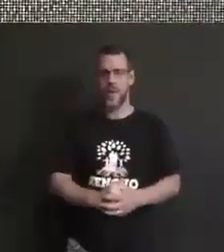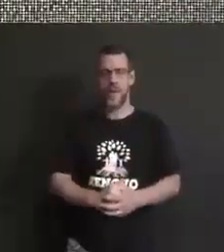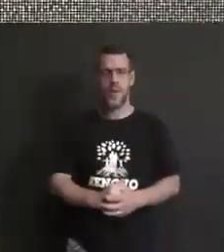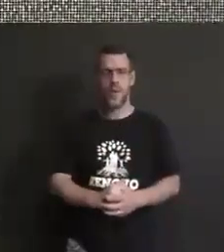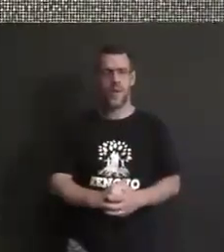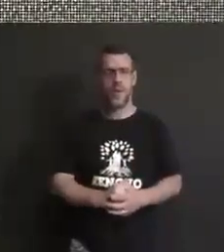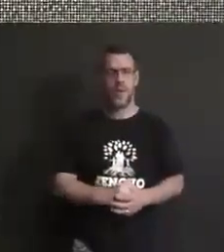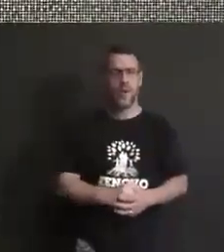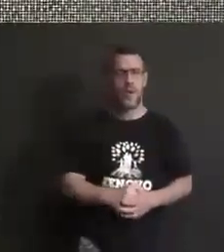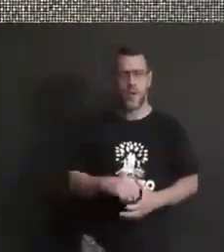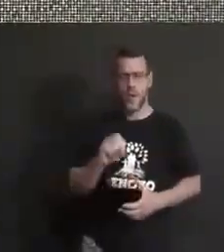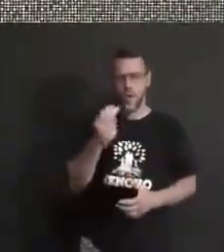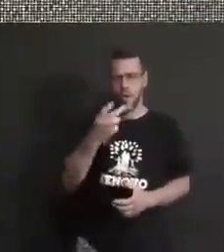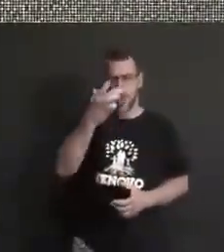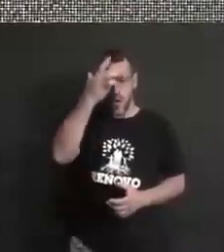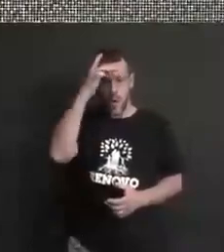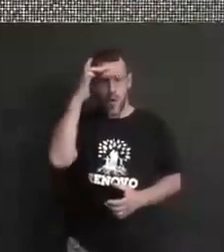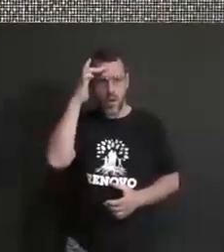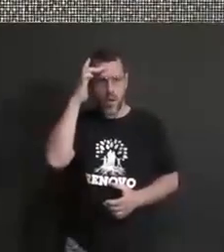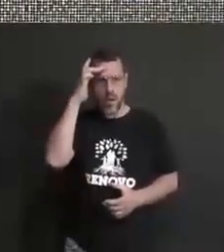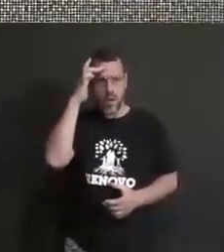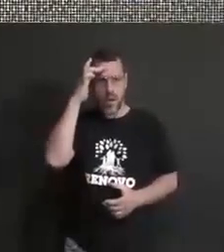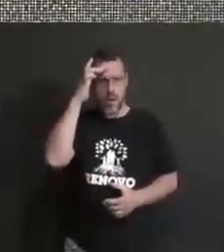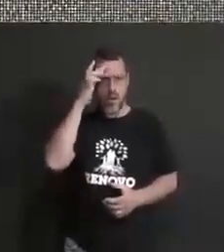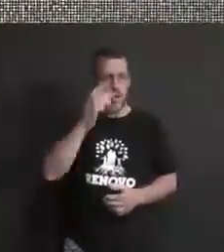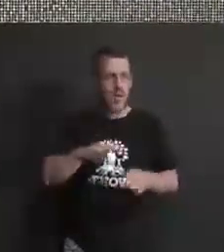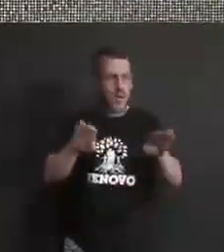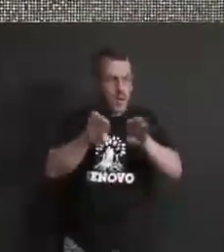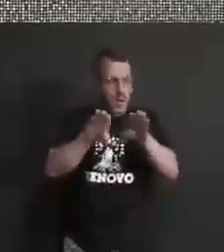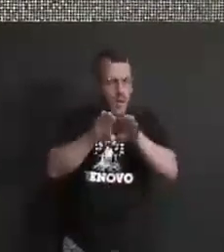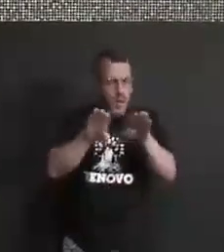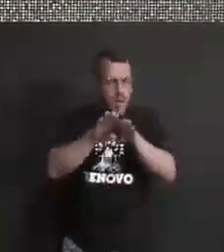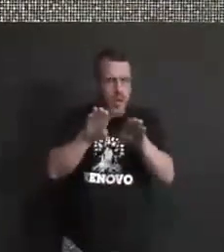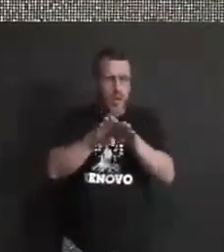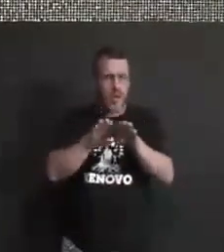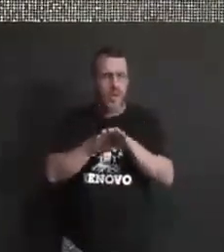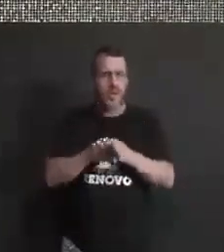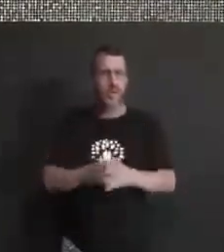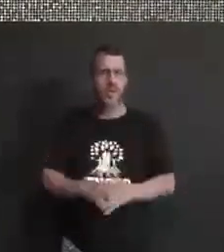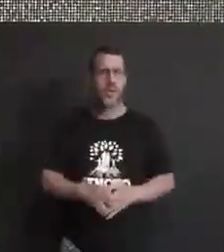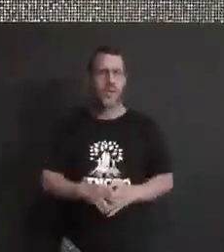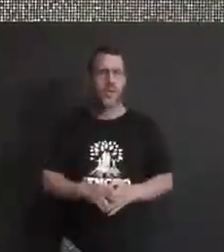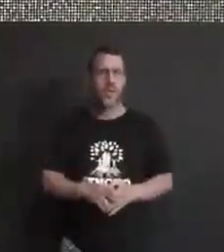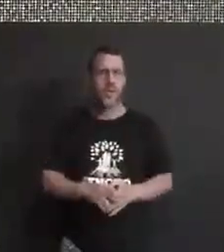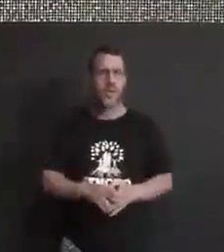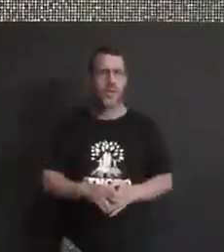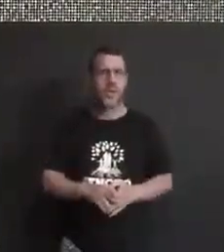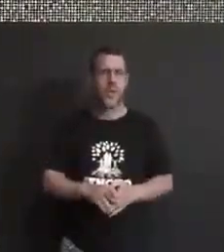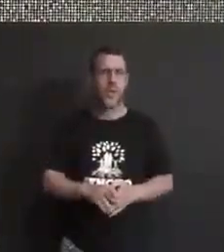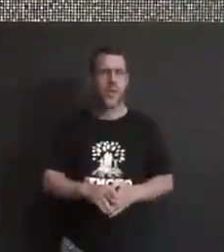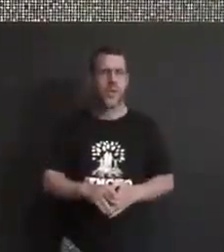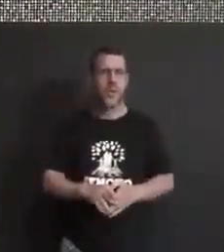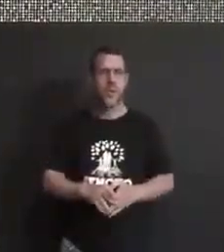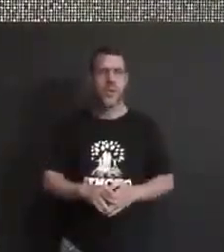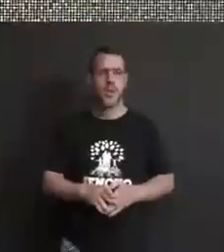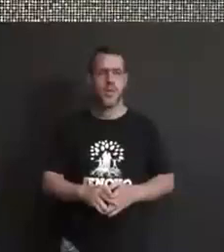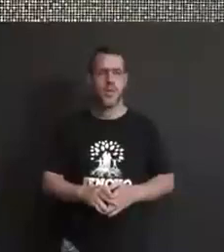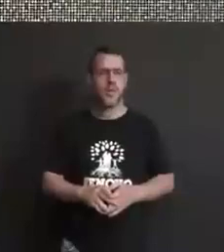Outra pessoa que no fim falou: valeu a pena. Moisés.